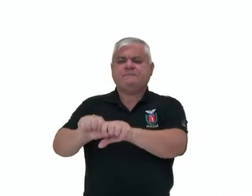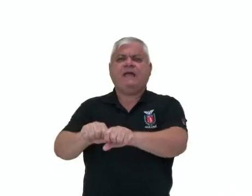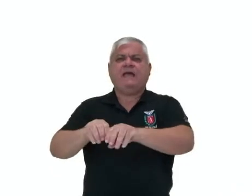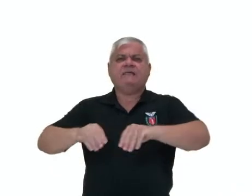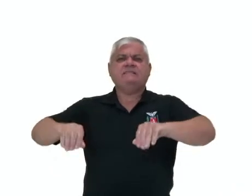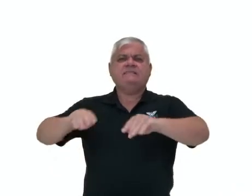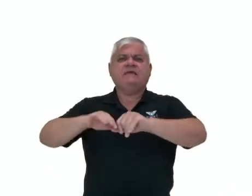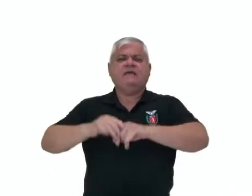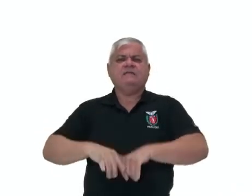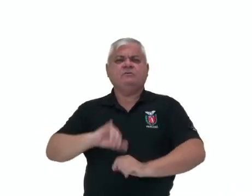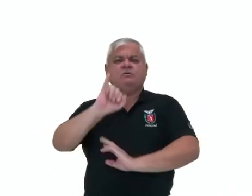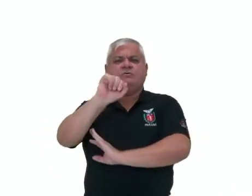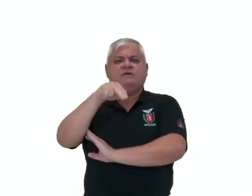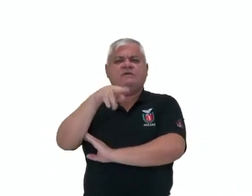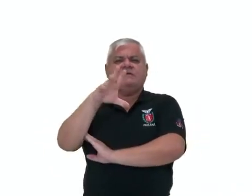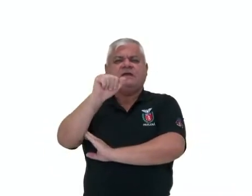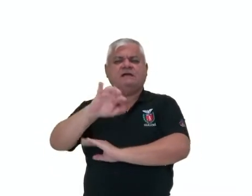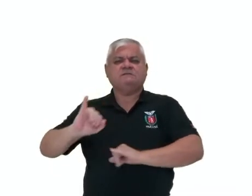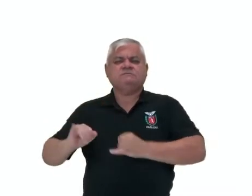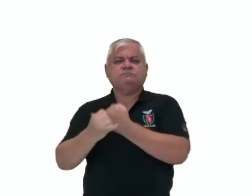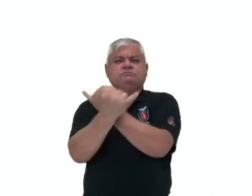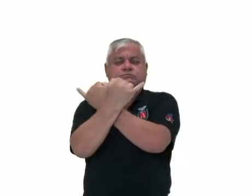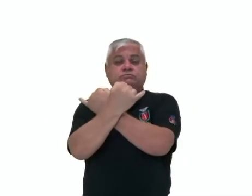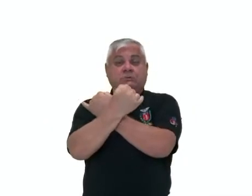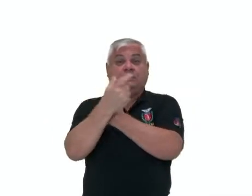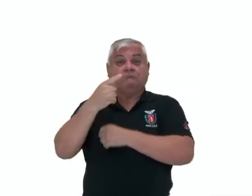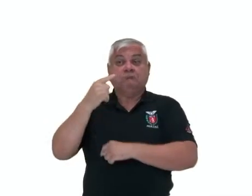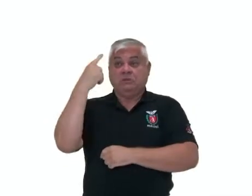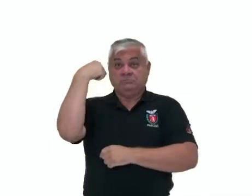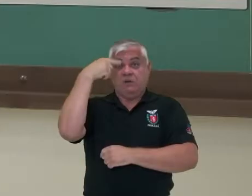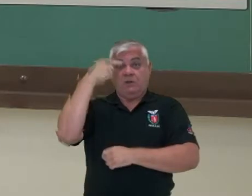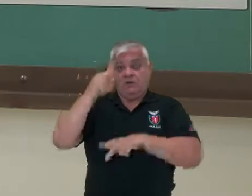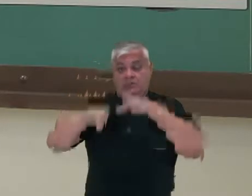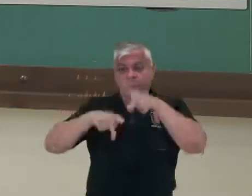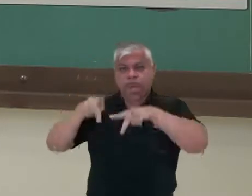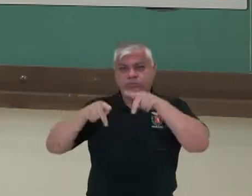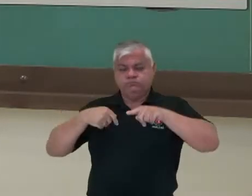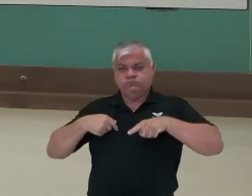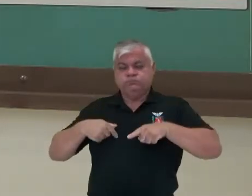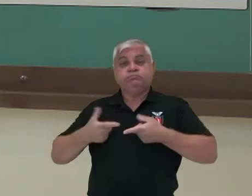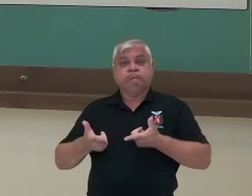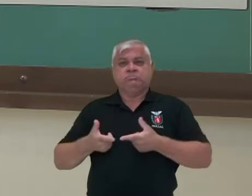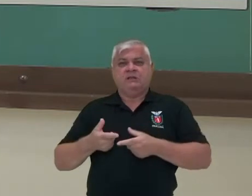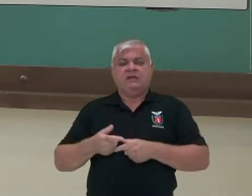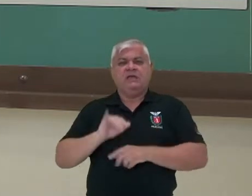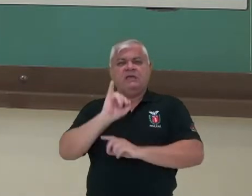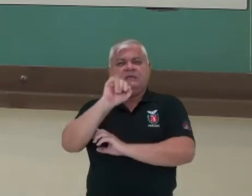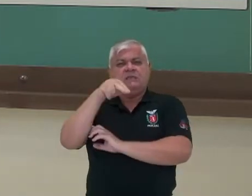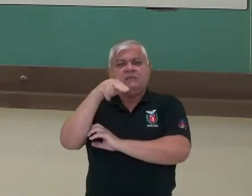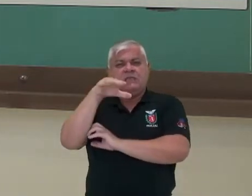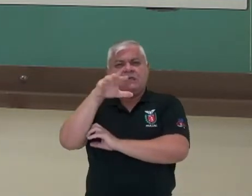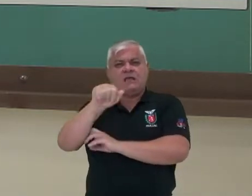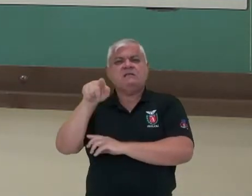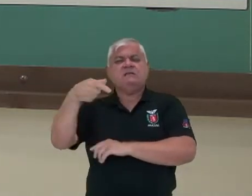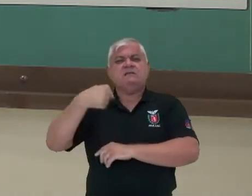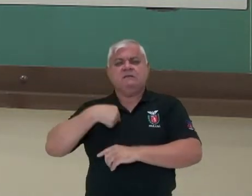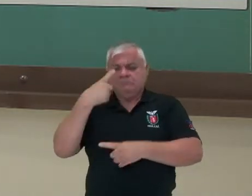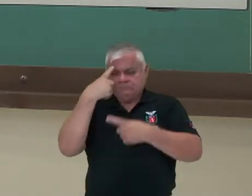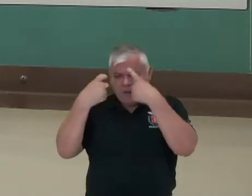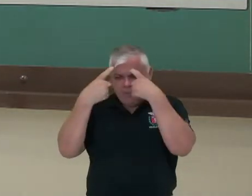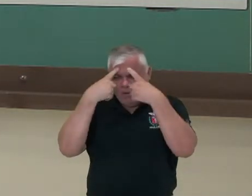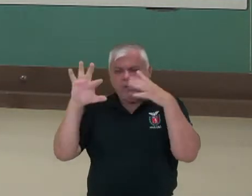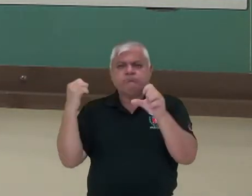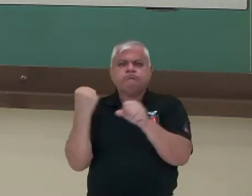terras dos Incas pelos espanhóis. Então veja, os Incas foram capazes de construir um dos